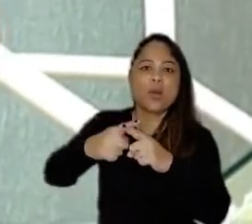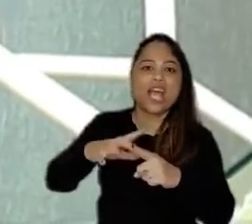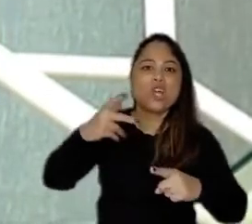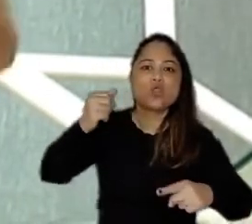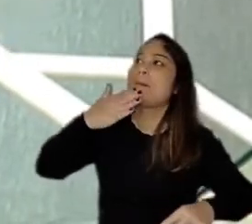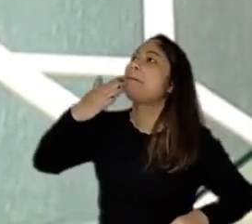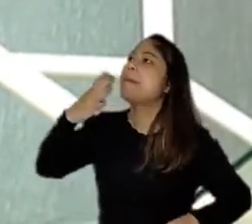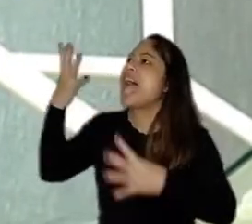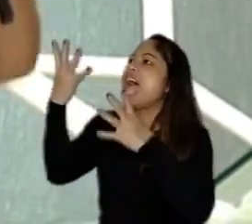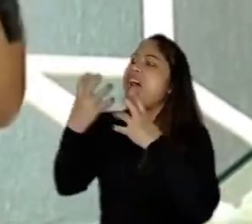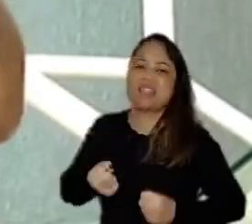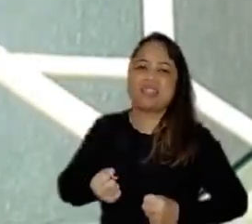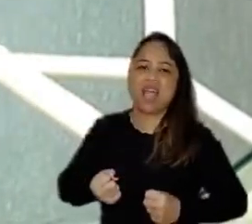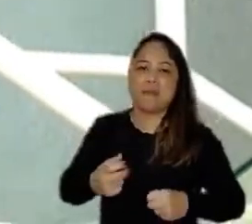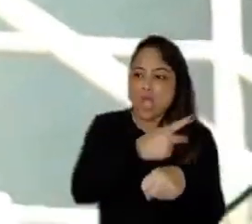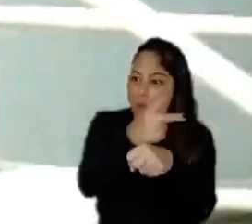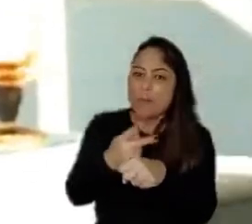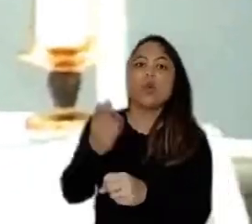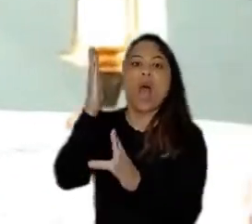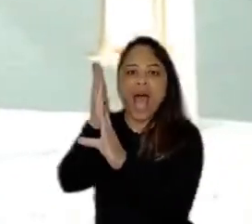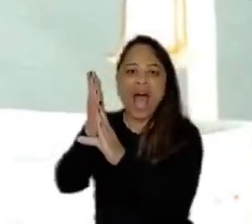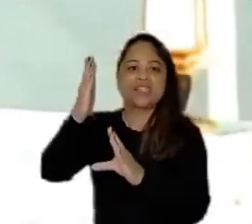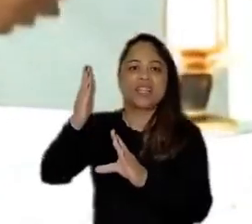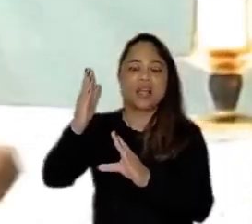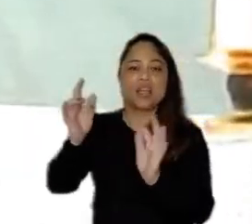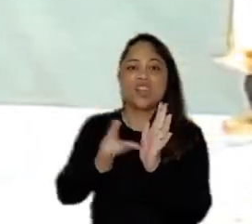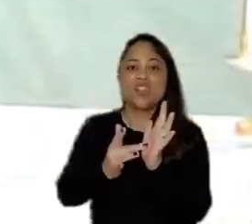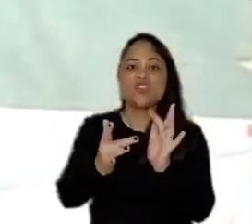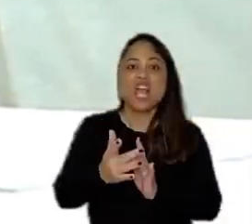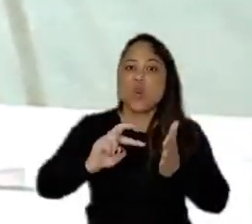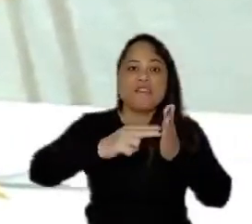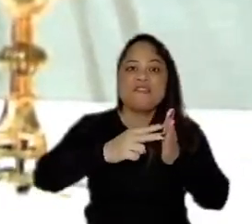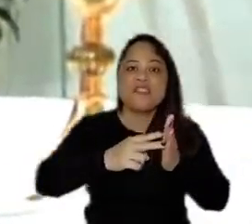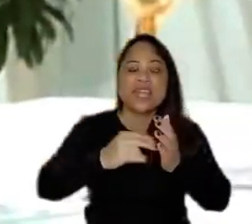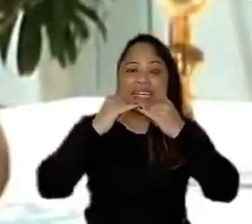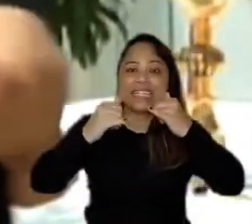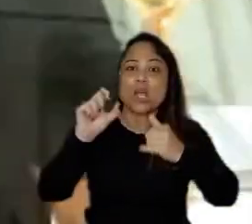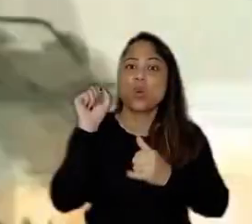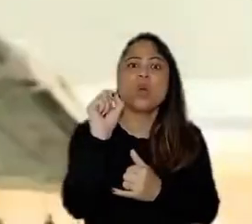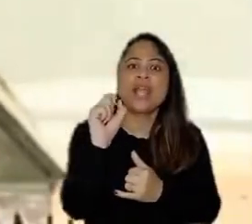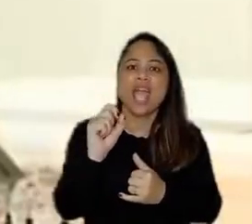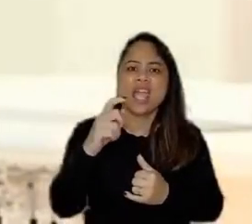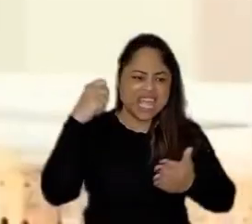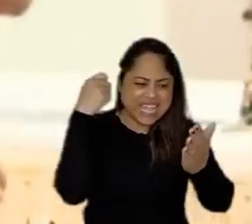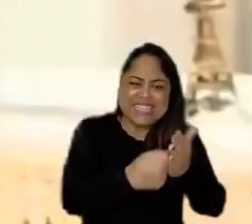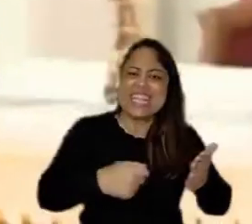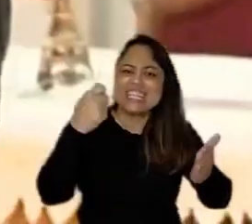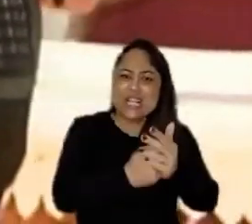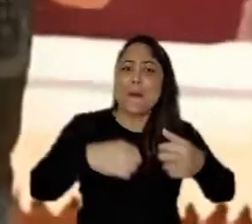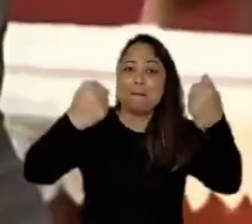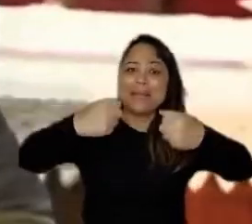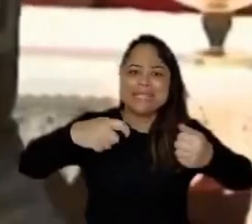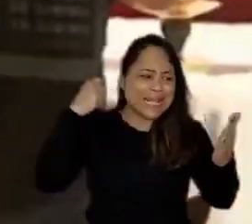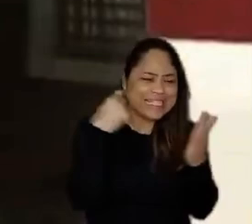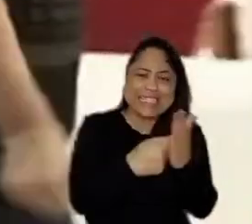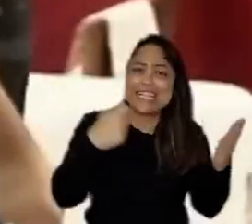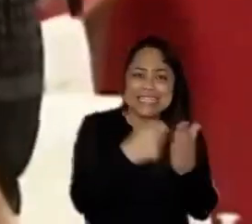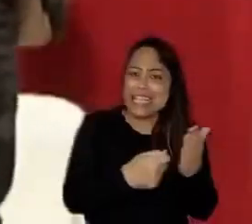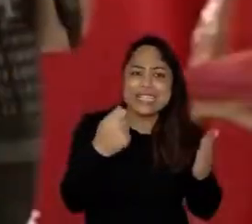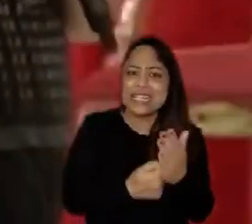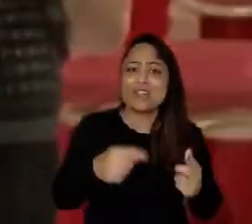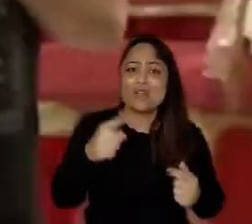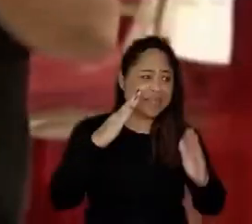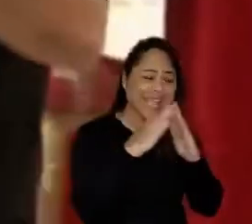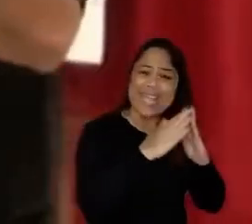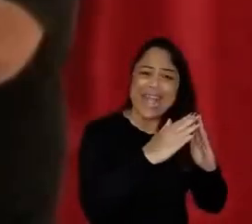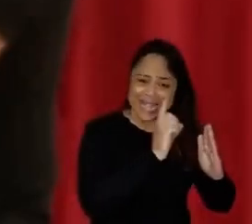recebe, aquele que procura, acha. O que Jesus está dizendo? Insiste, insiste, insiste, insiste, insiste, sai de casa cheio